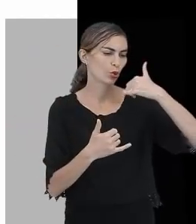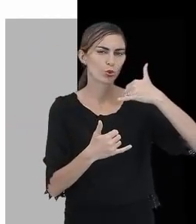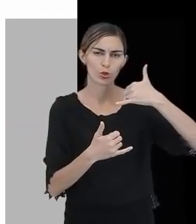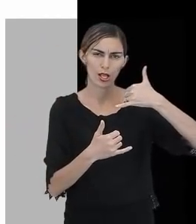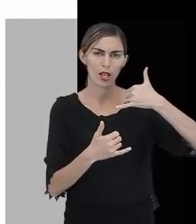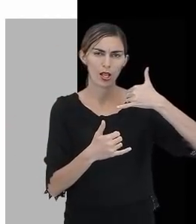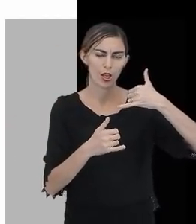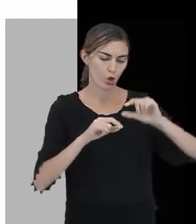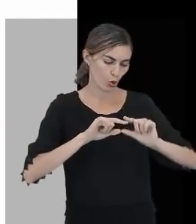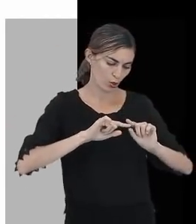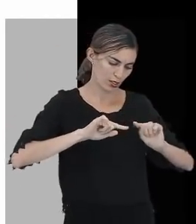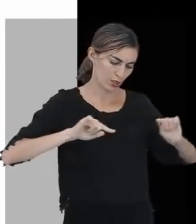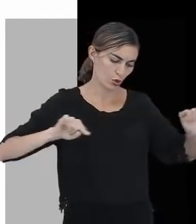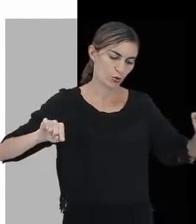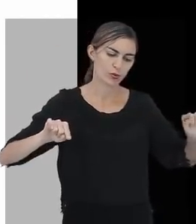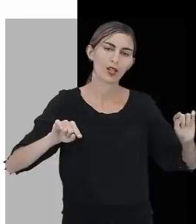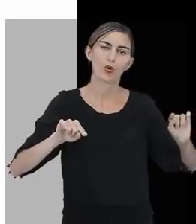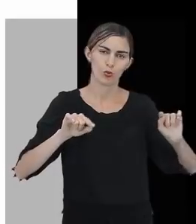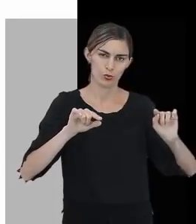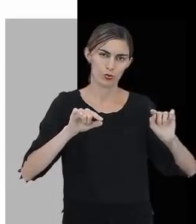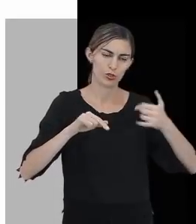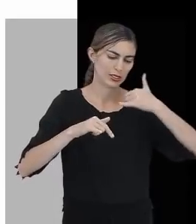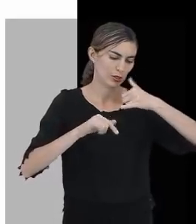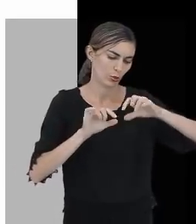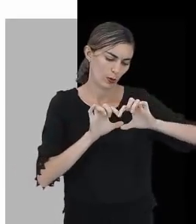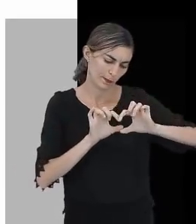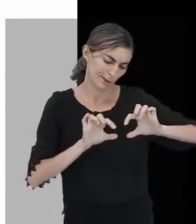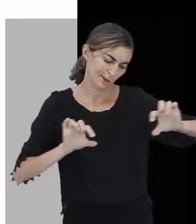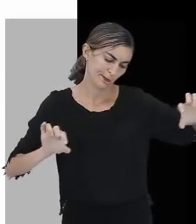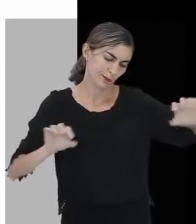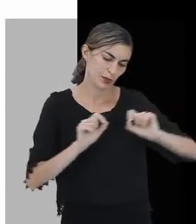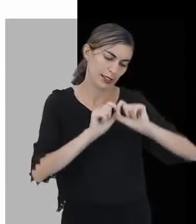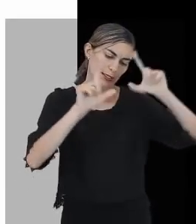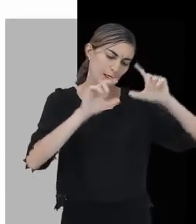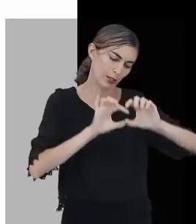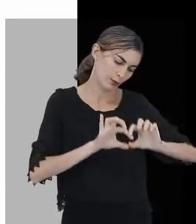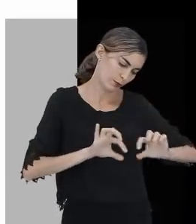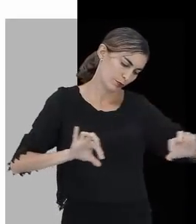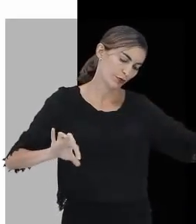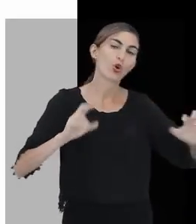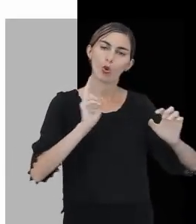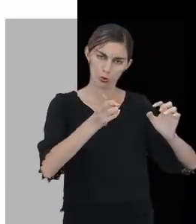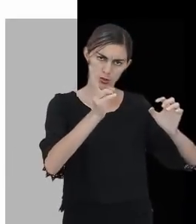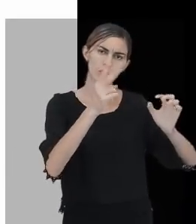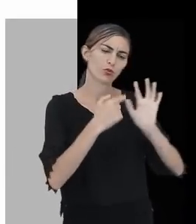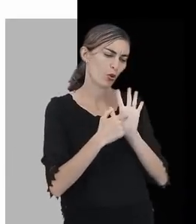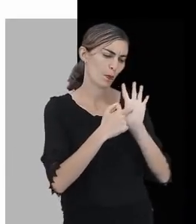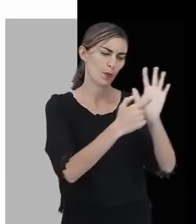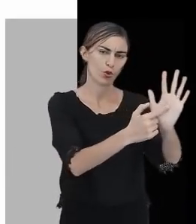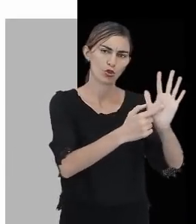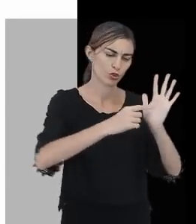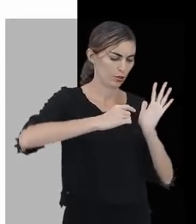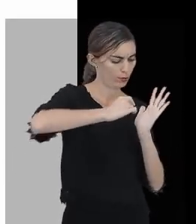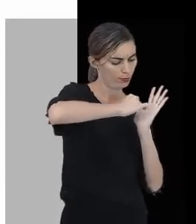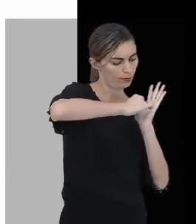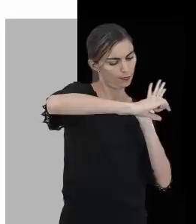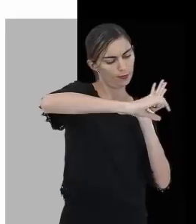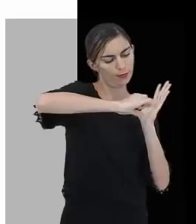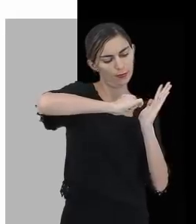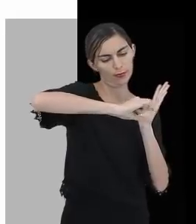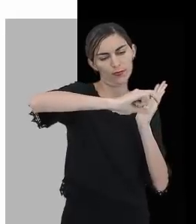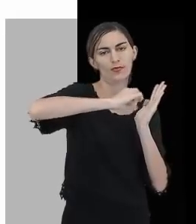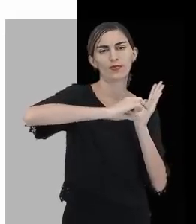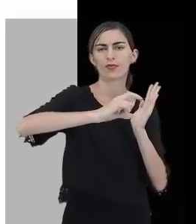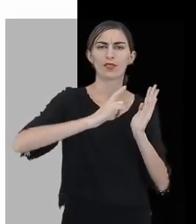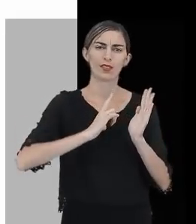na horizontal, ele vai continuar exibindo as imagens na orientação horizontal, certo? Uma orientation horizontal. Só